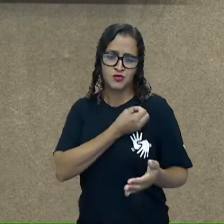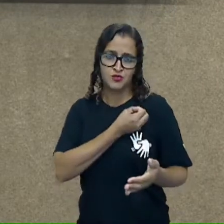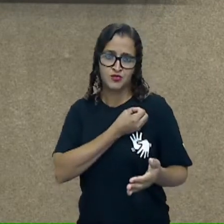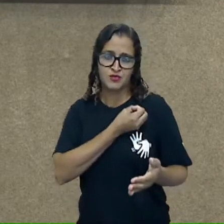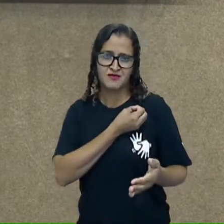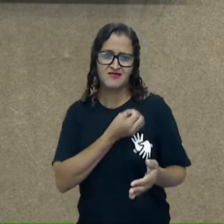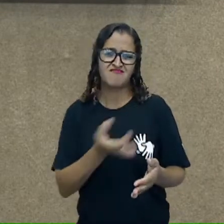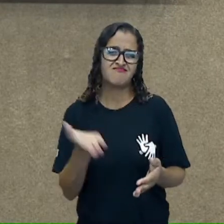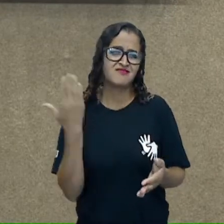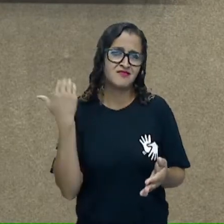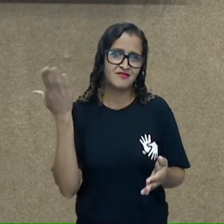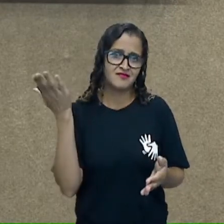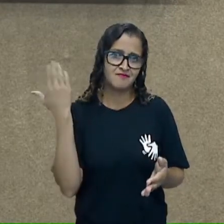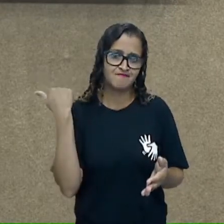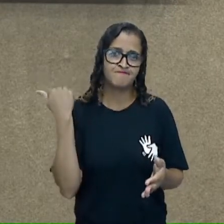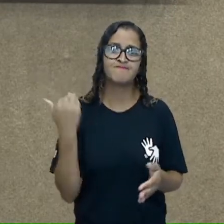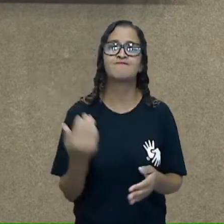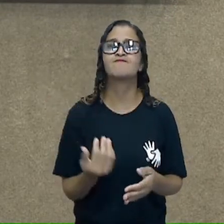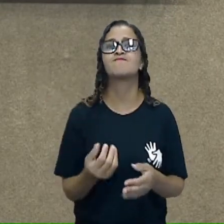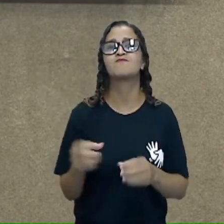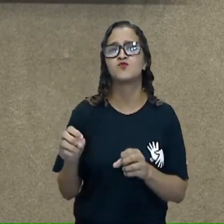na educação infantil.